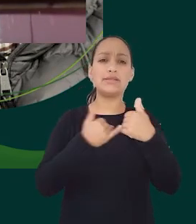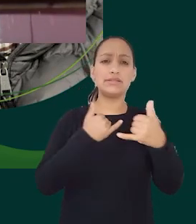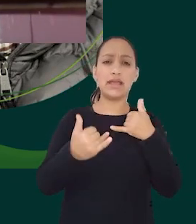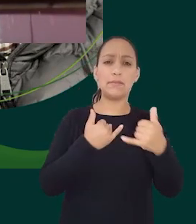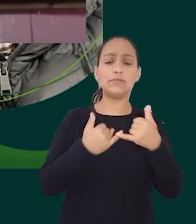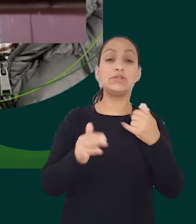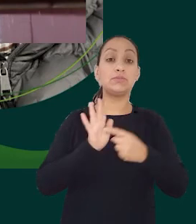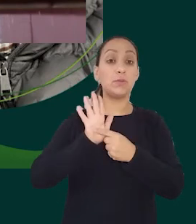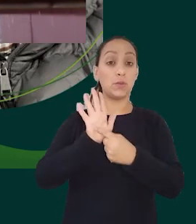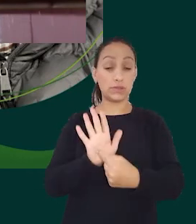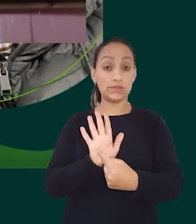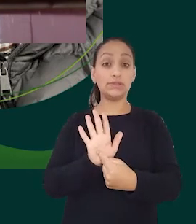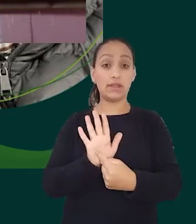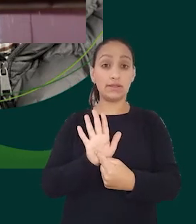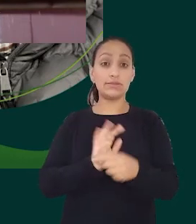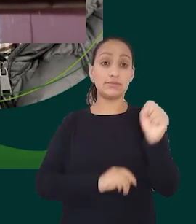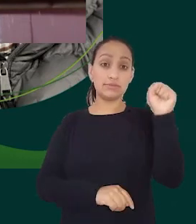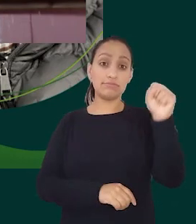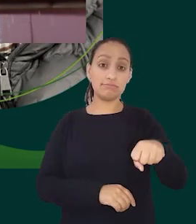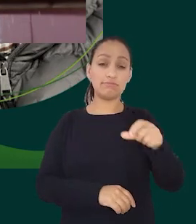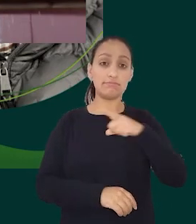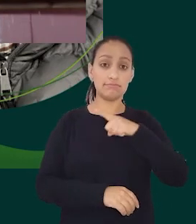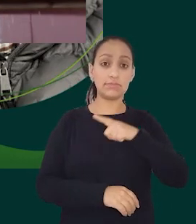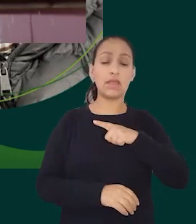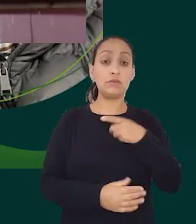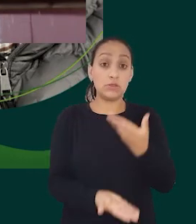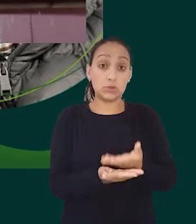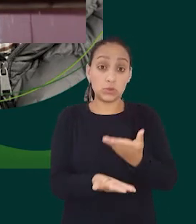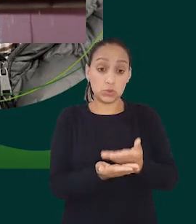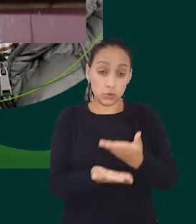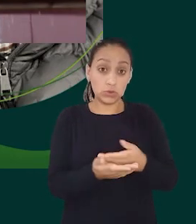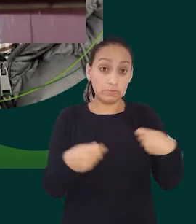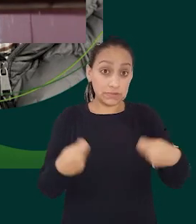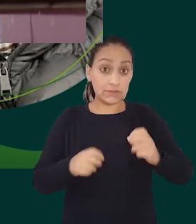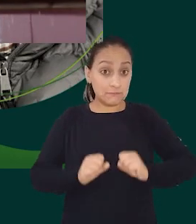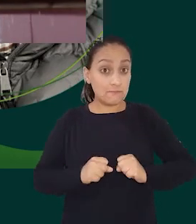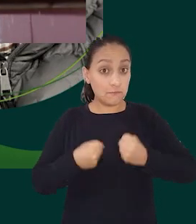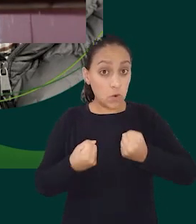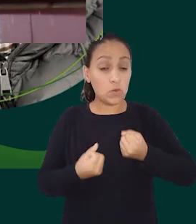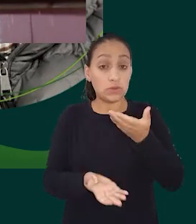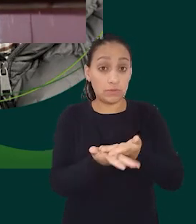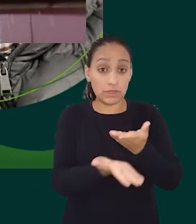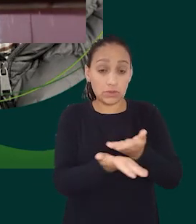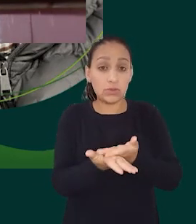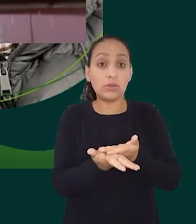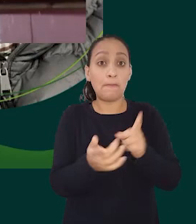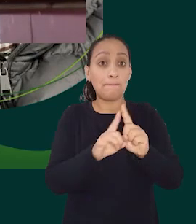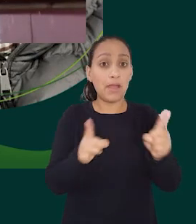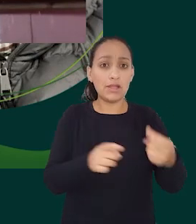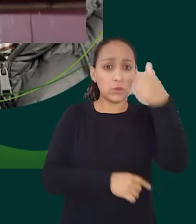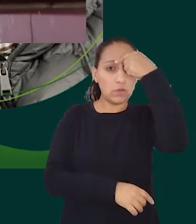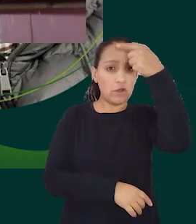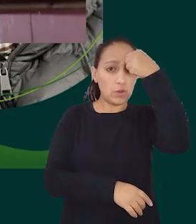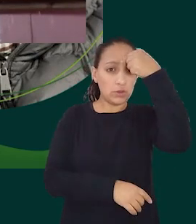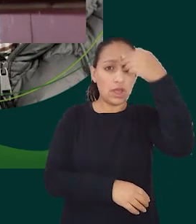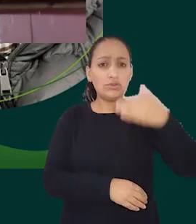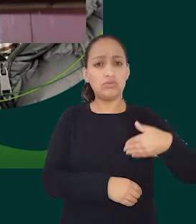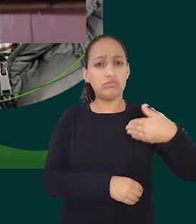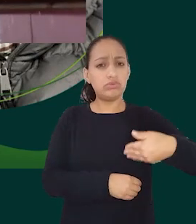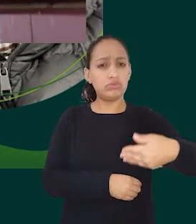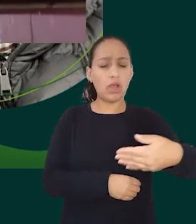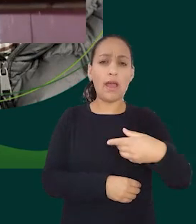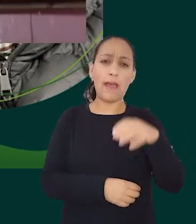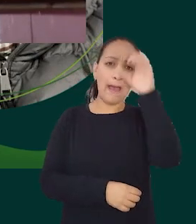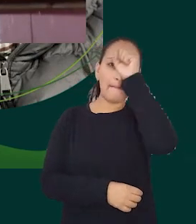e mostrar que, sim, exige muito estudo, mas no decorrer da graduação, tu